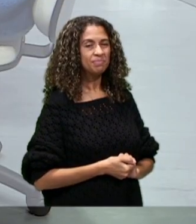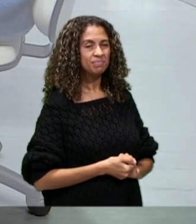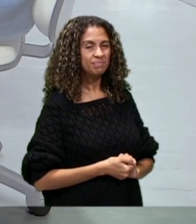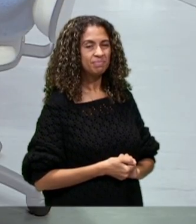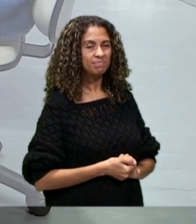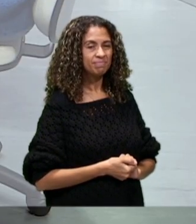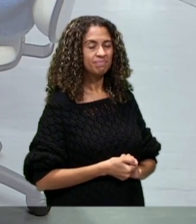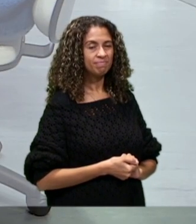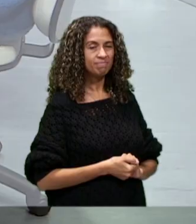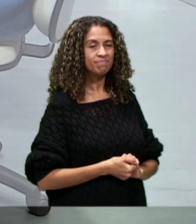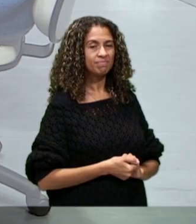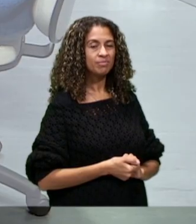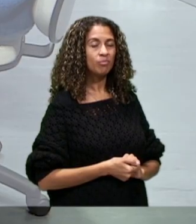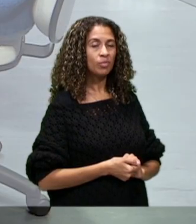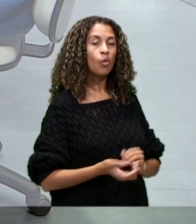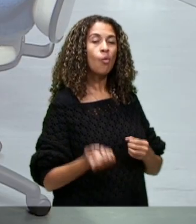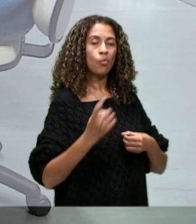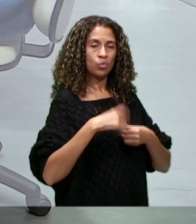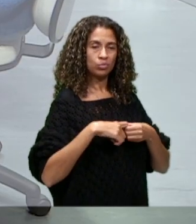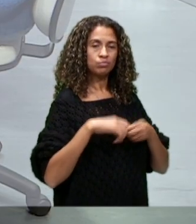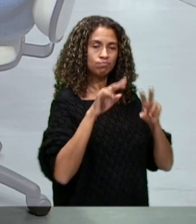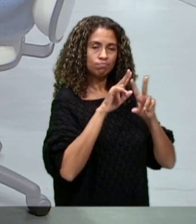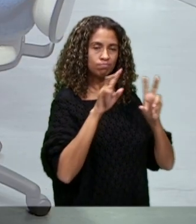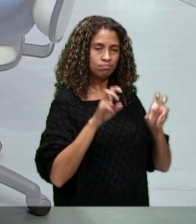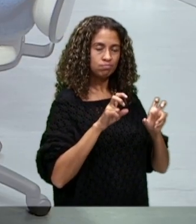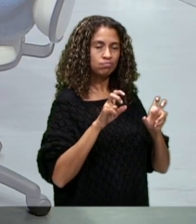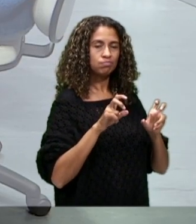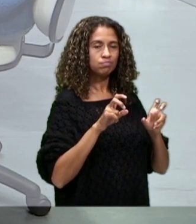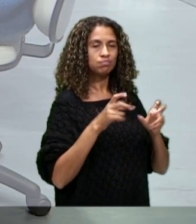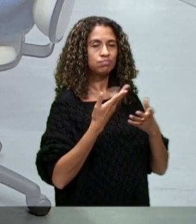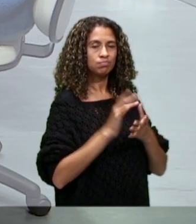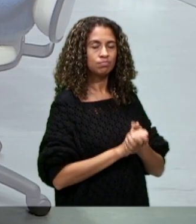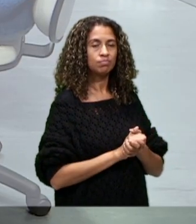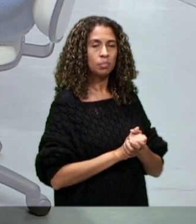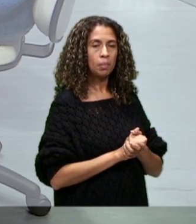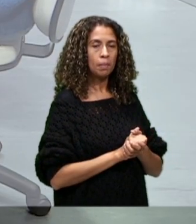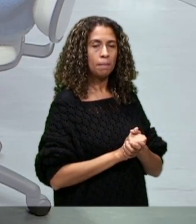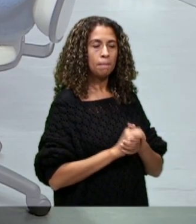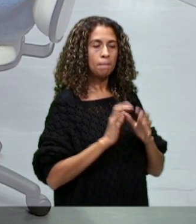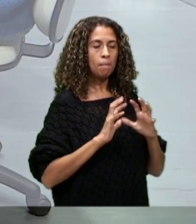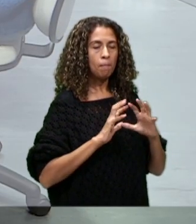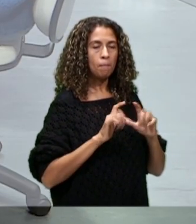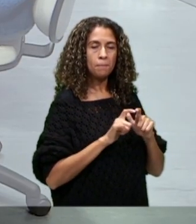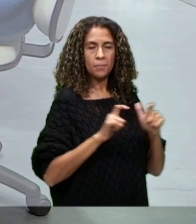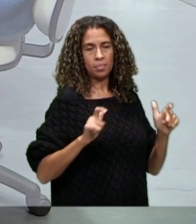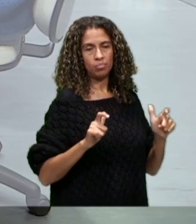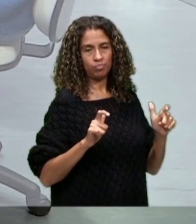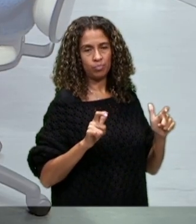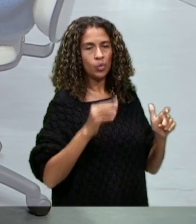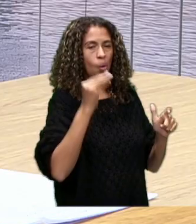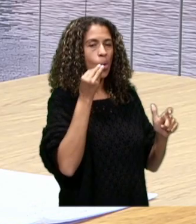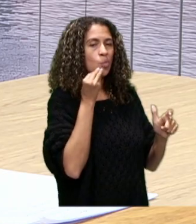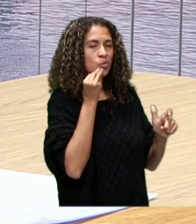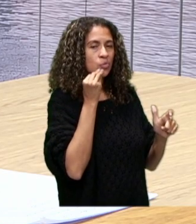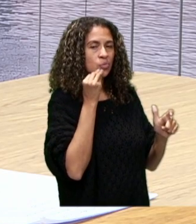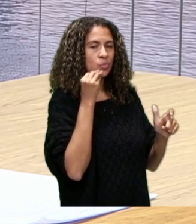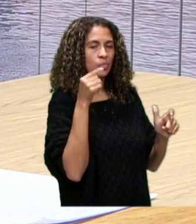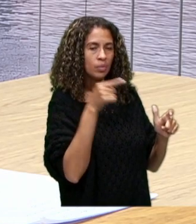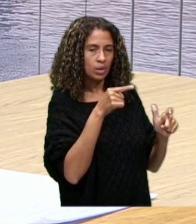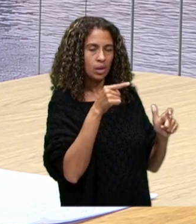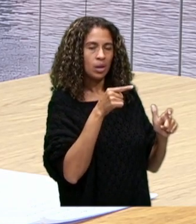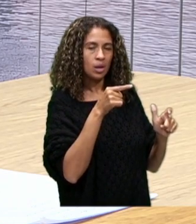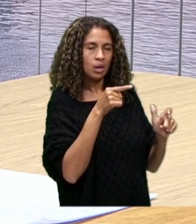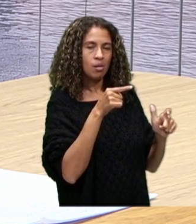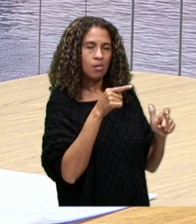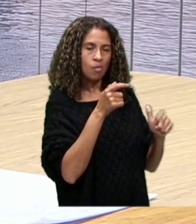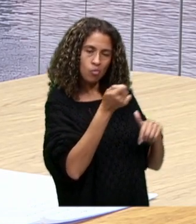Mas agora, assim, voltando para as questões mais macro, lógico que esse aqui é uma aposta,